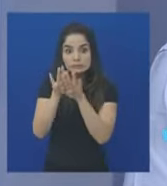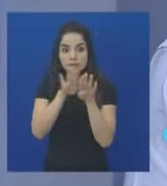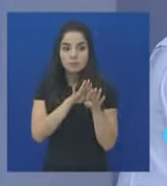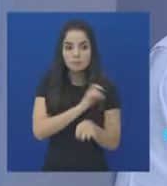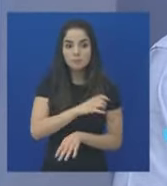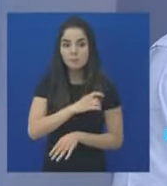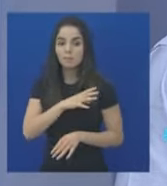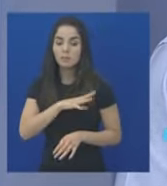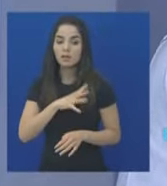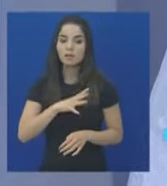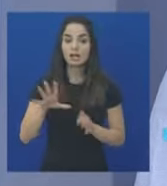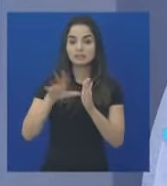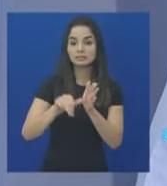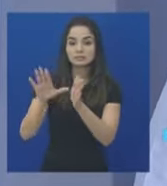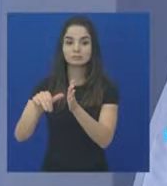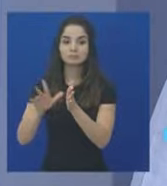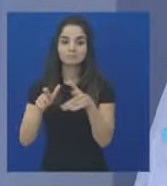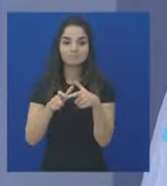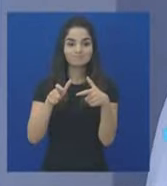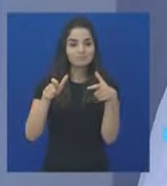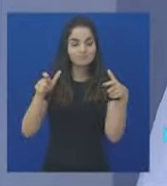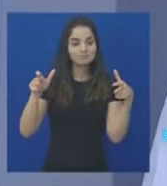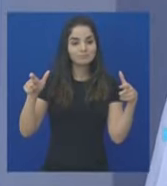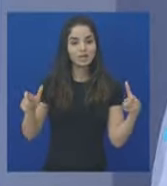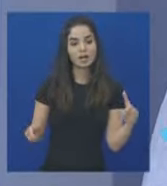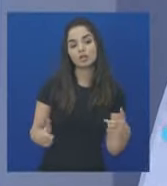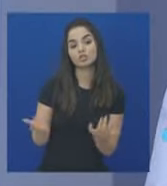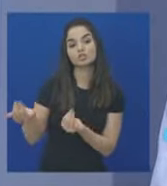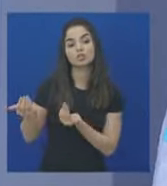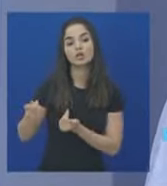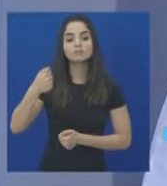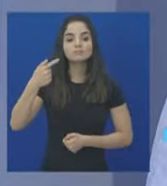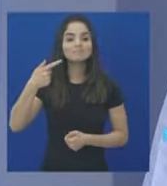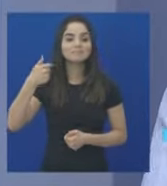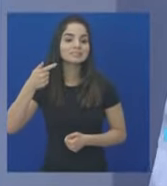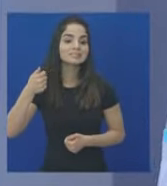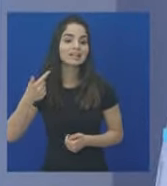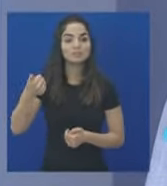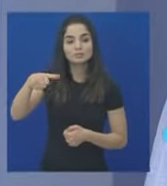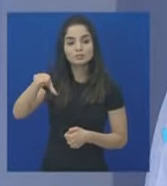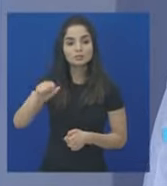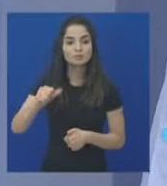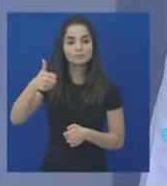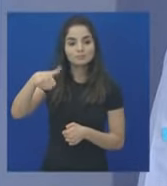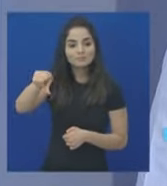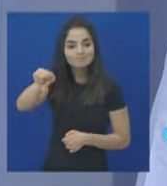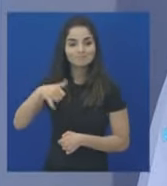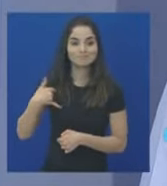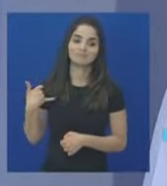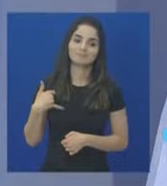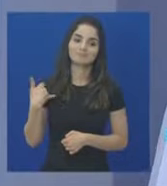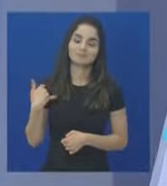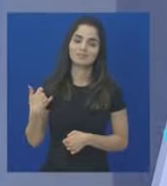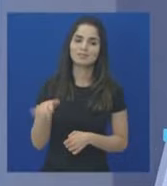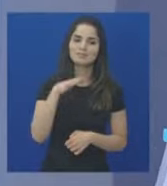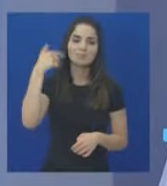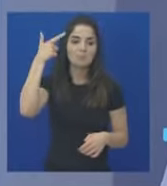assaltos cresceu muito. Homicídios, jovens com 17, 18 anos, 19 anos sendo